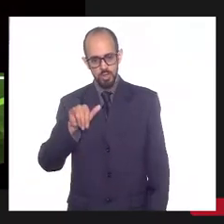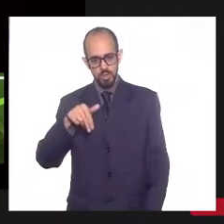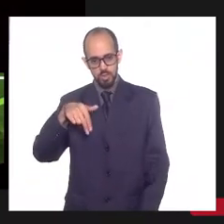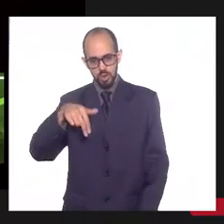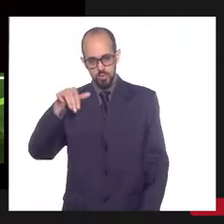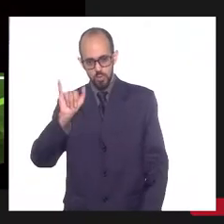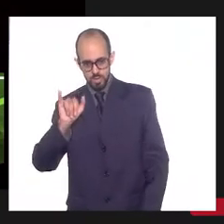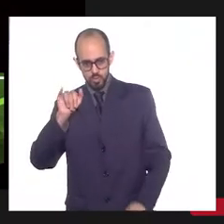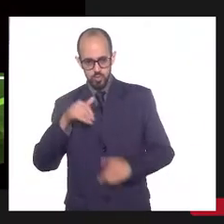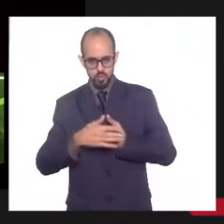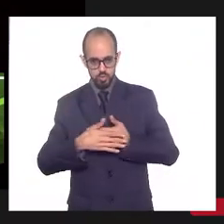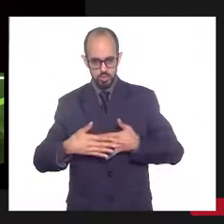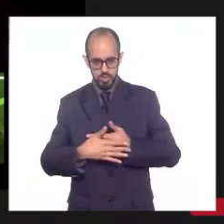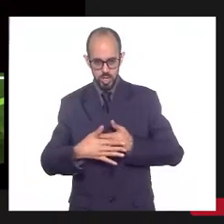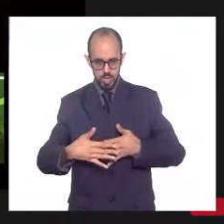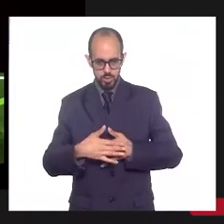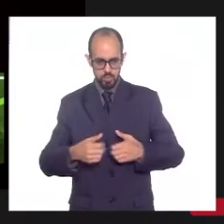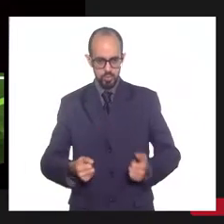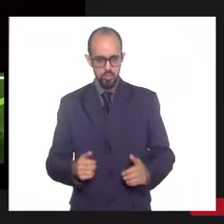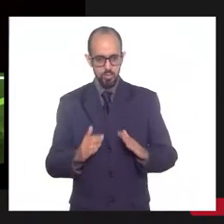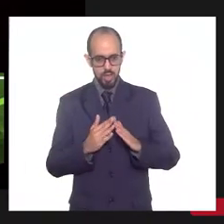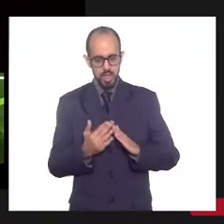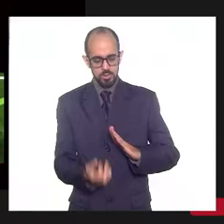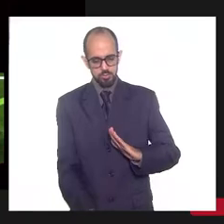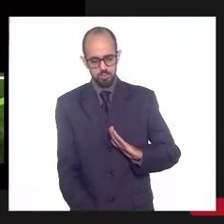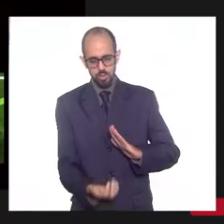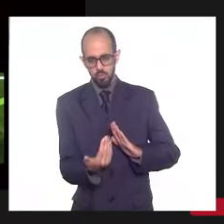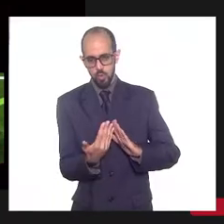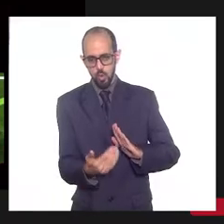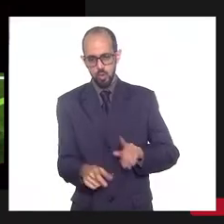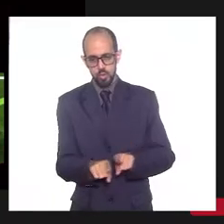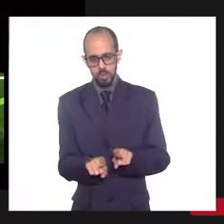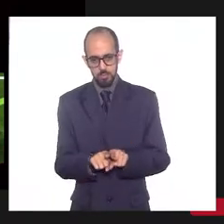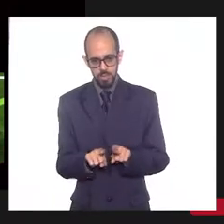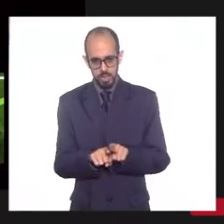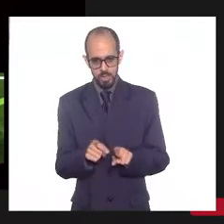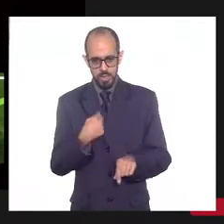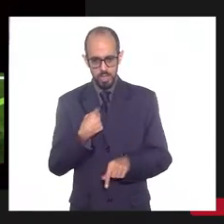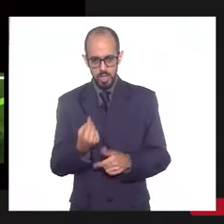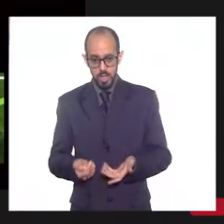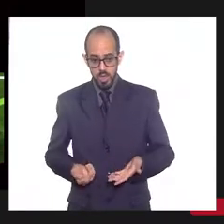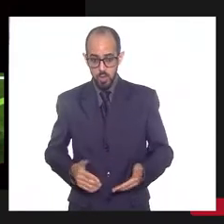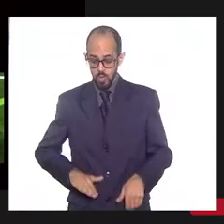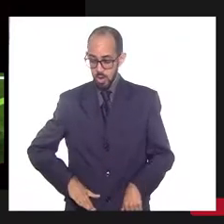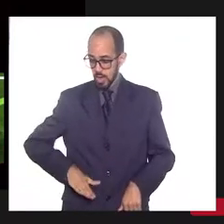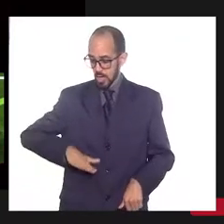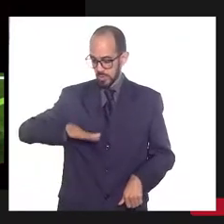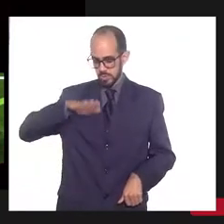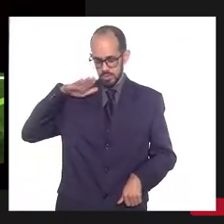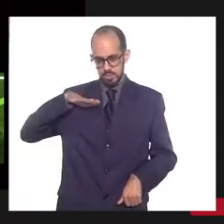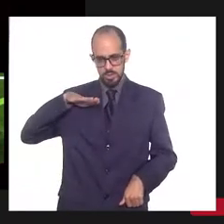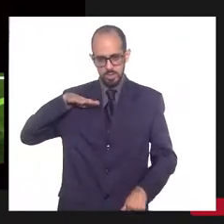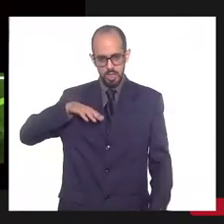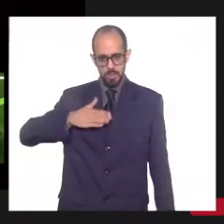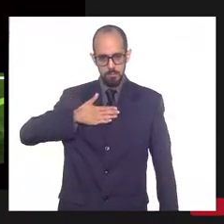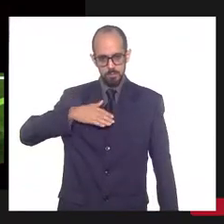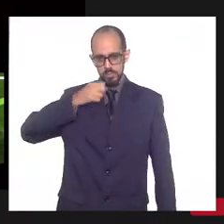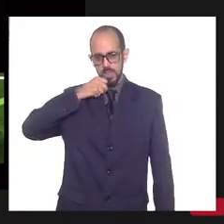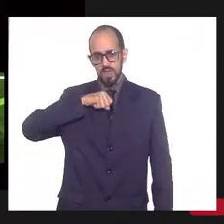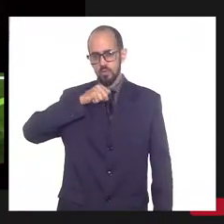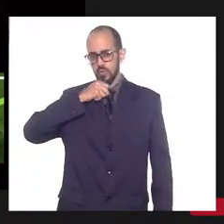centro de Nova Iguaçu que eu pegar o dele foi incendiado eu cresci ouvindo a minha avó